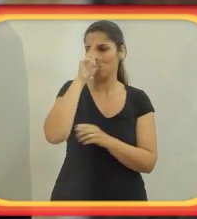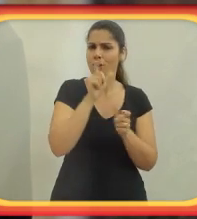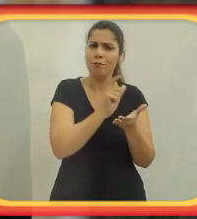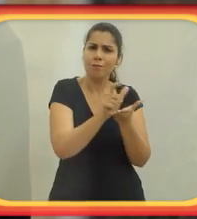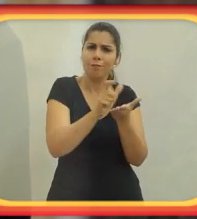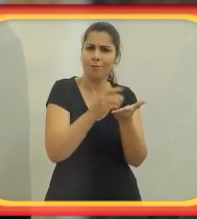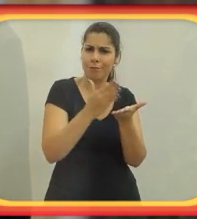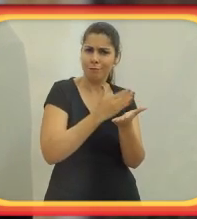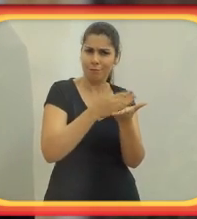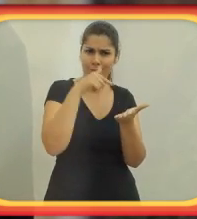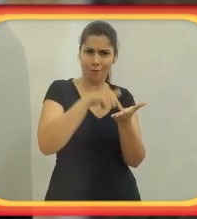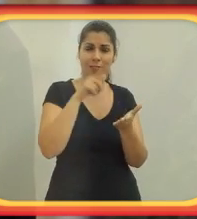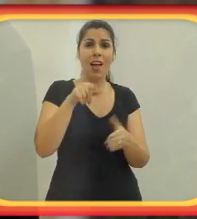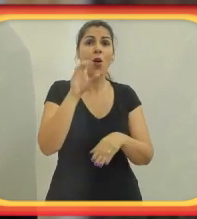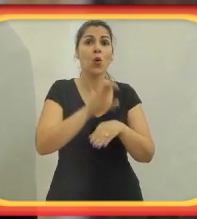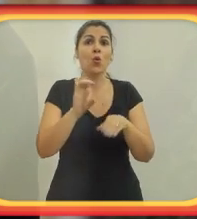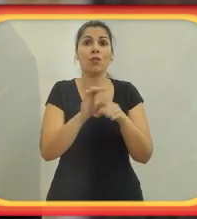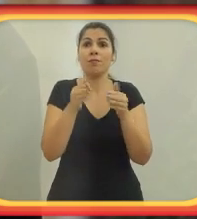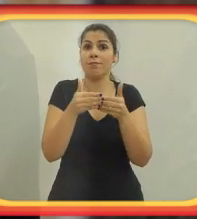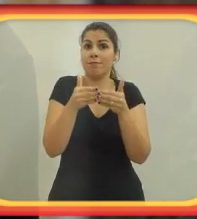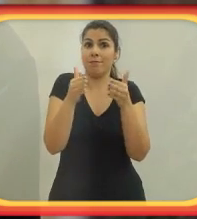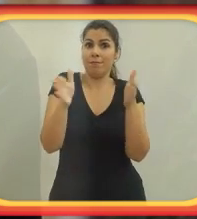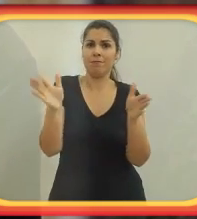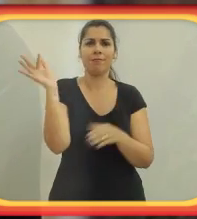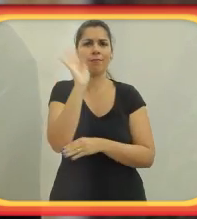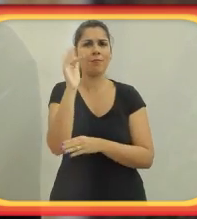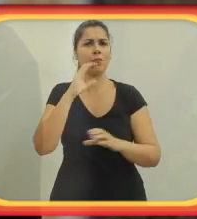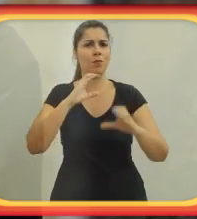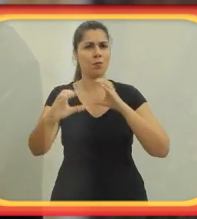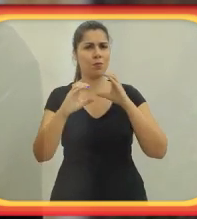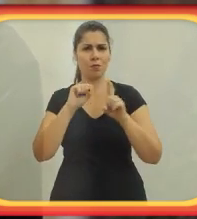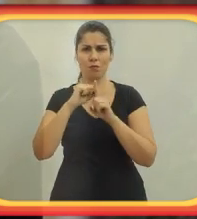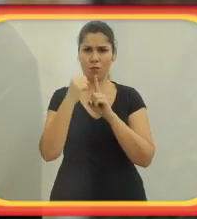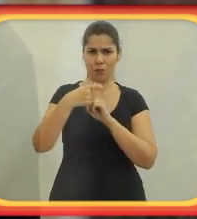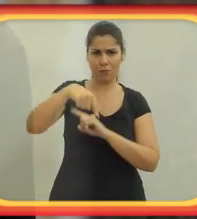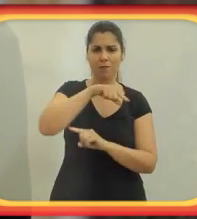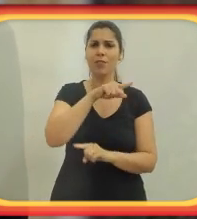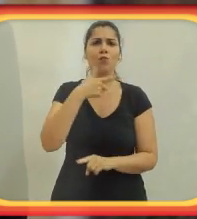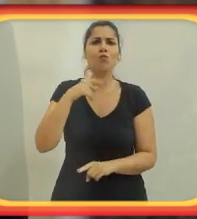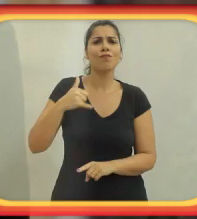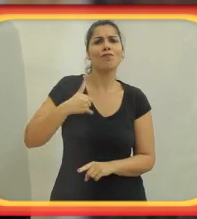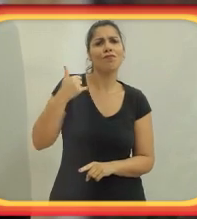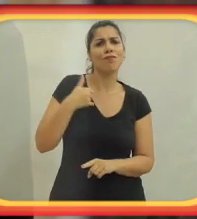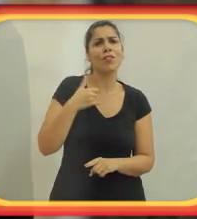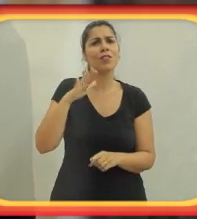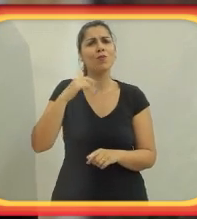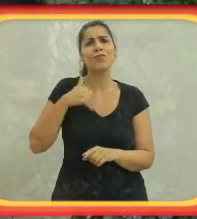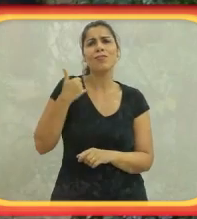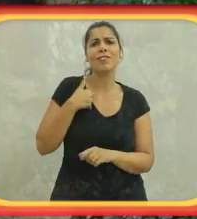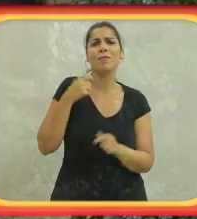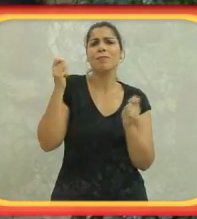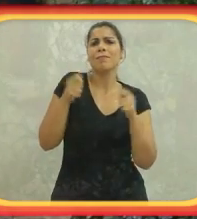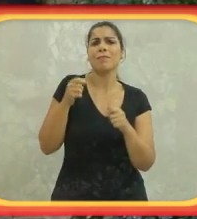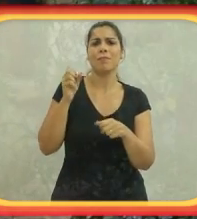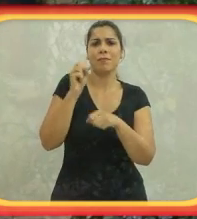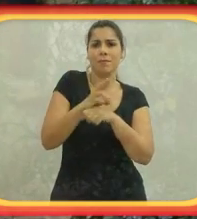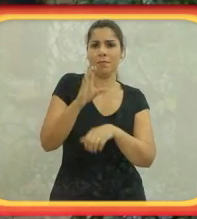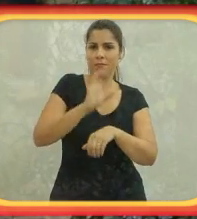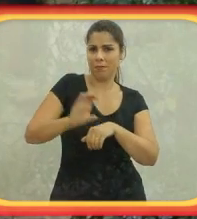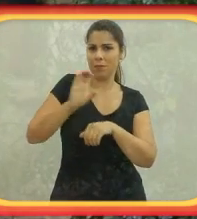ela no curso de História em Quadrinho, que era o curso de extensão da Faculdade de Comunicação Social. Ela não tinha